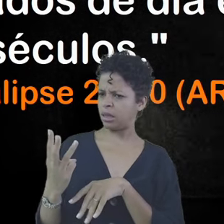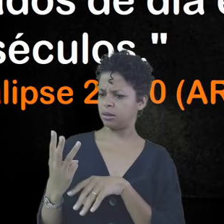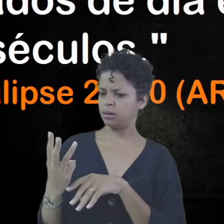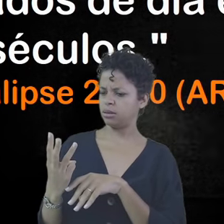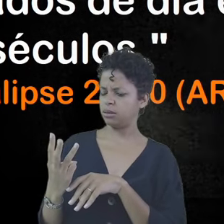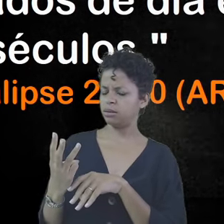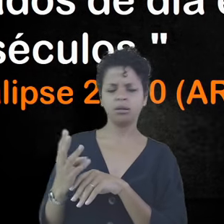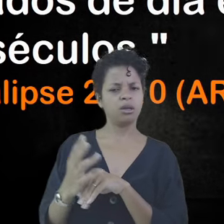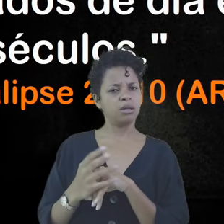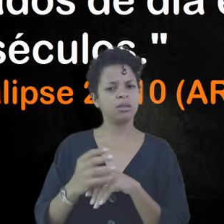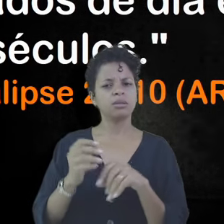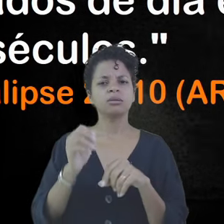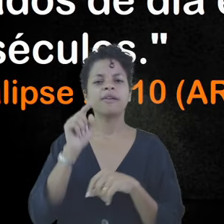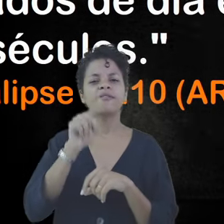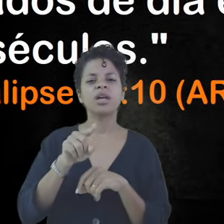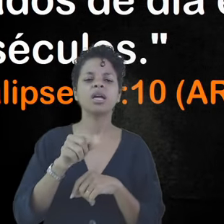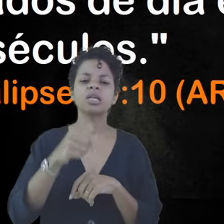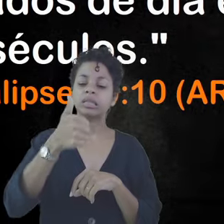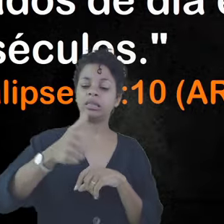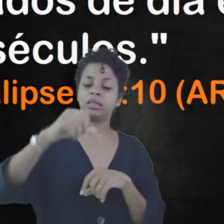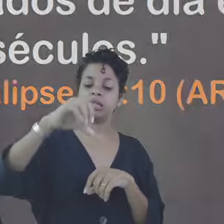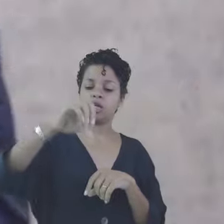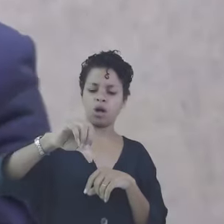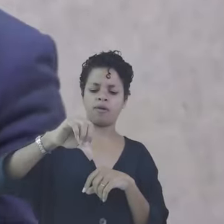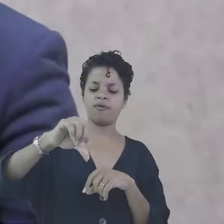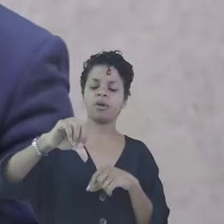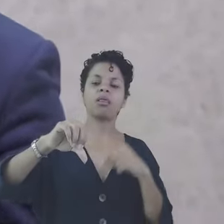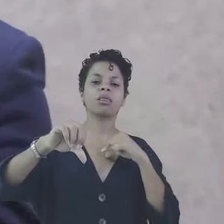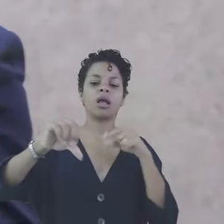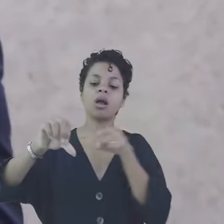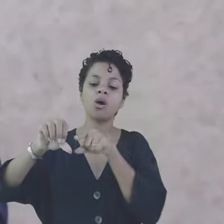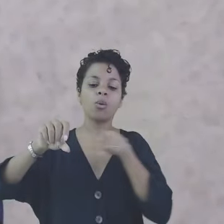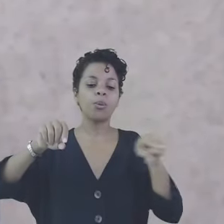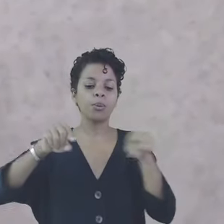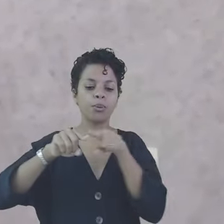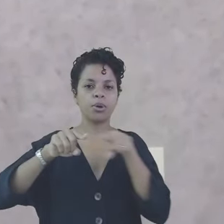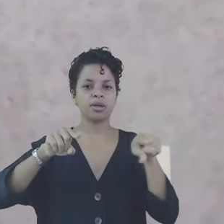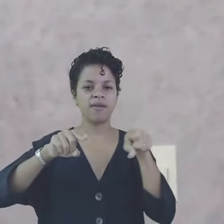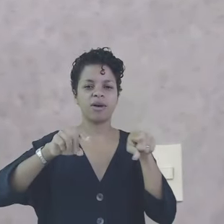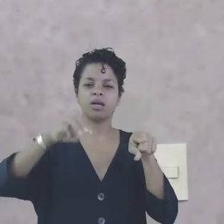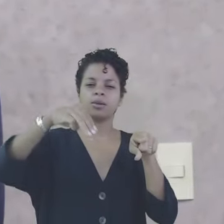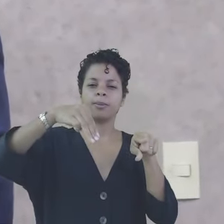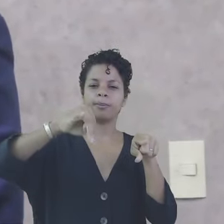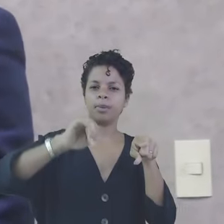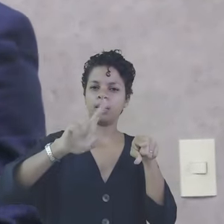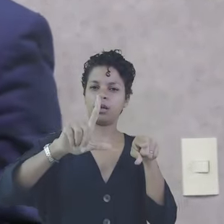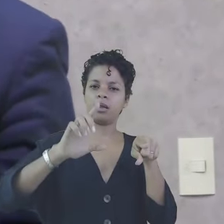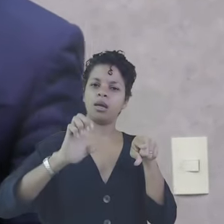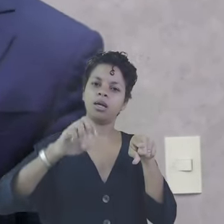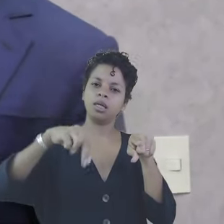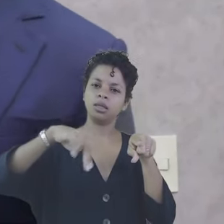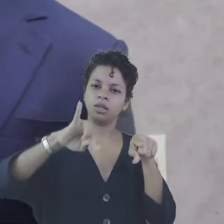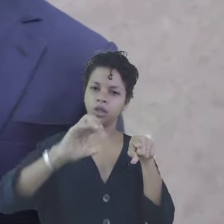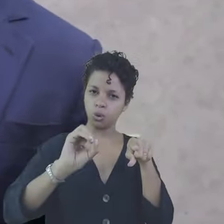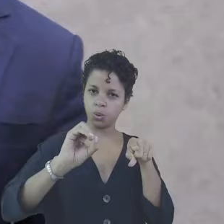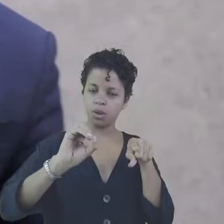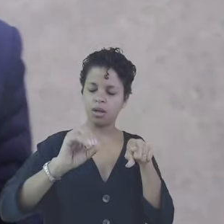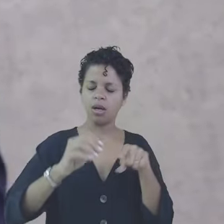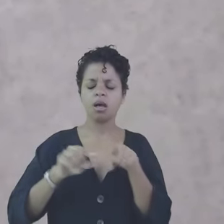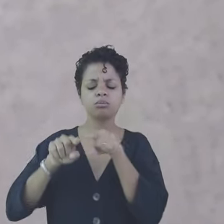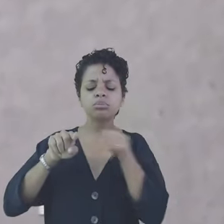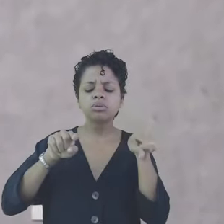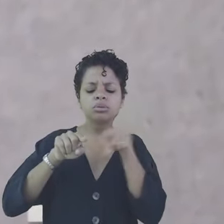perceber que entre esses dois textos tem um intervalo do milênio, os famosos mil anos, o milênio do Apocalipse. E a pergunta dele foi,